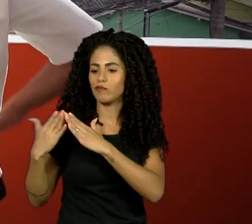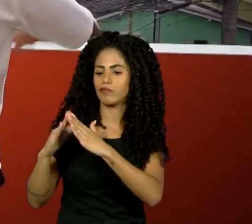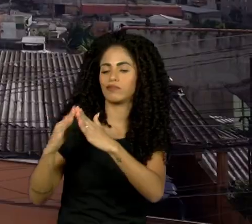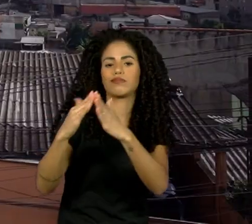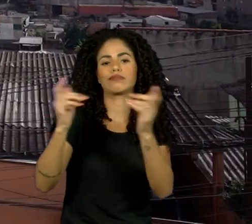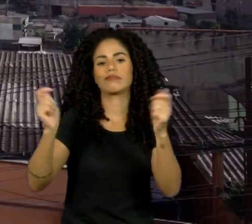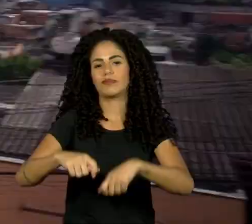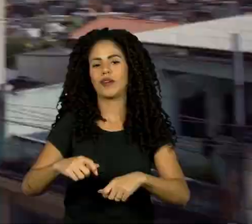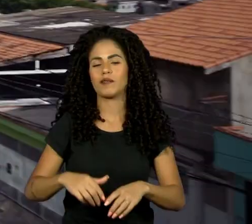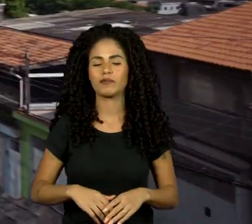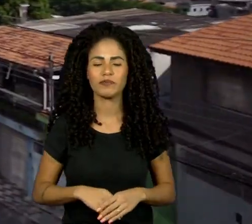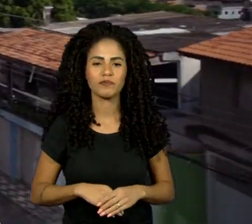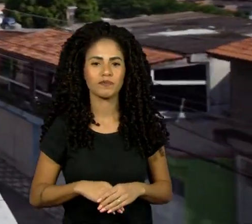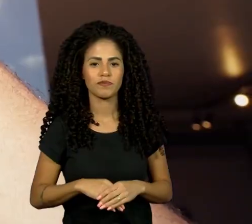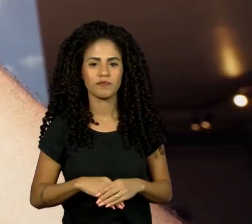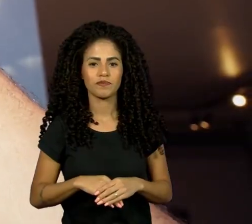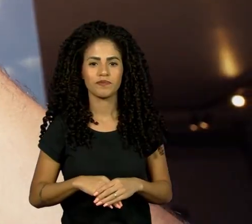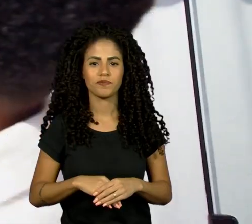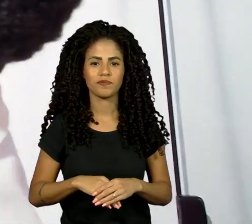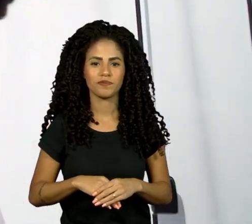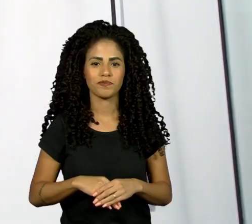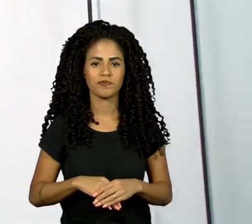asfalto.